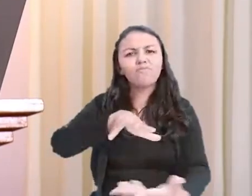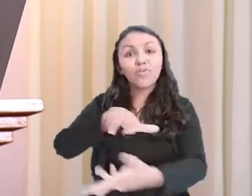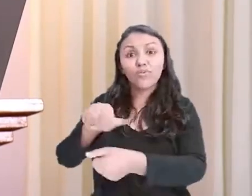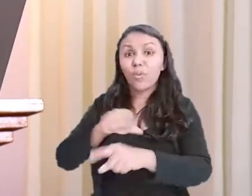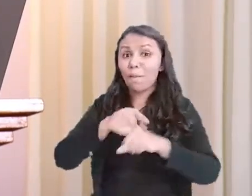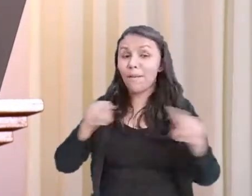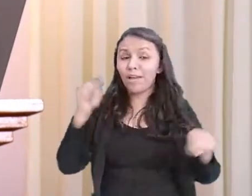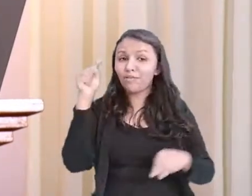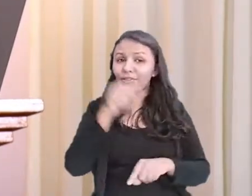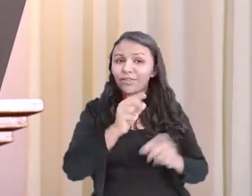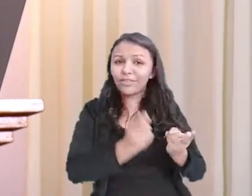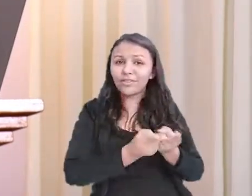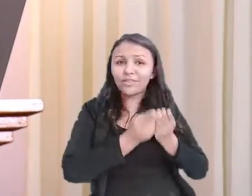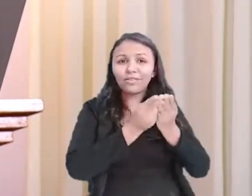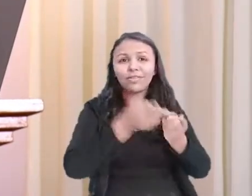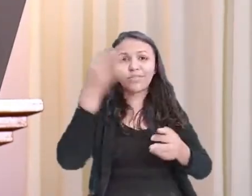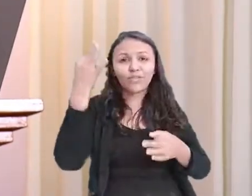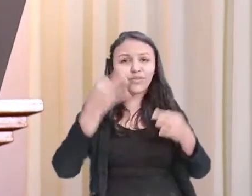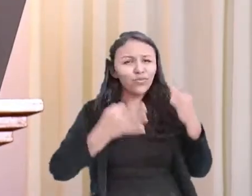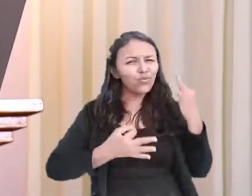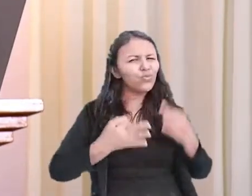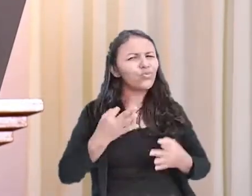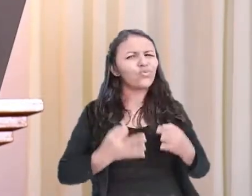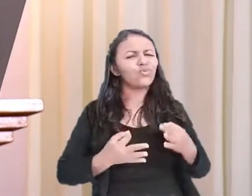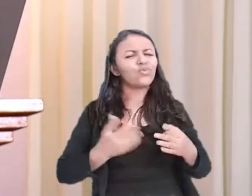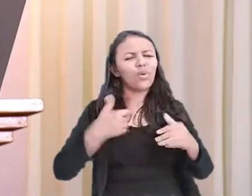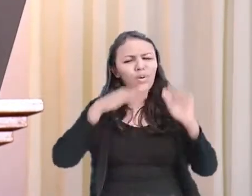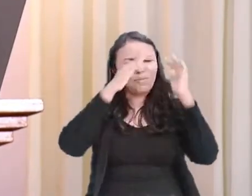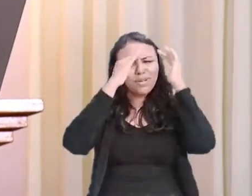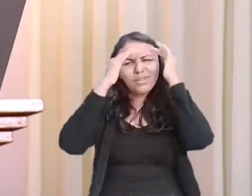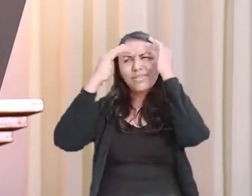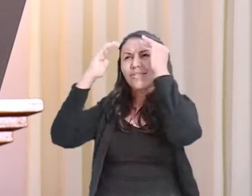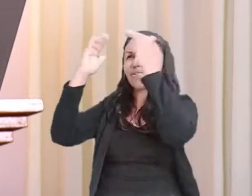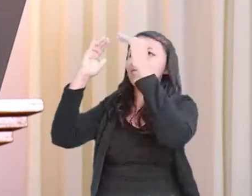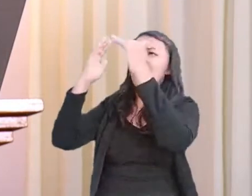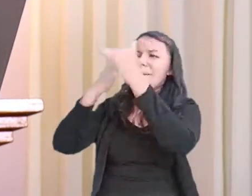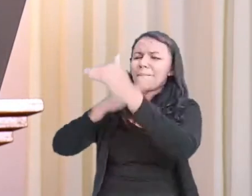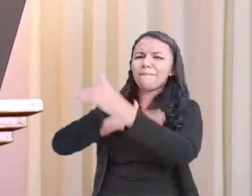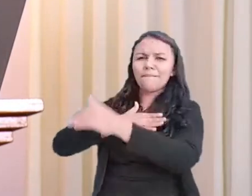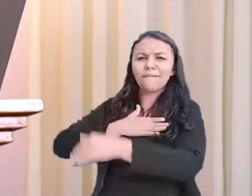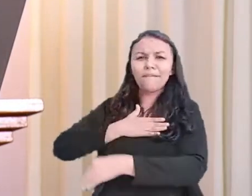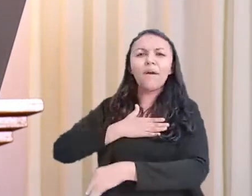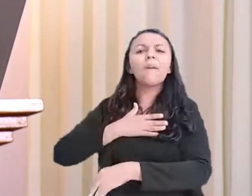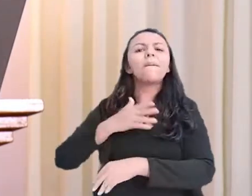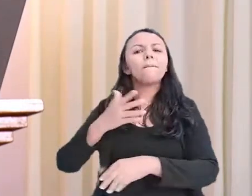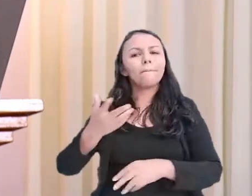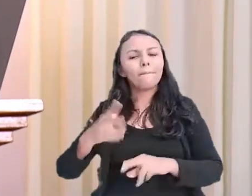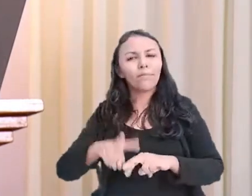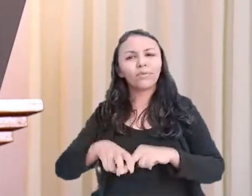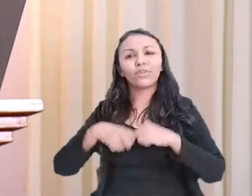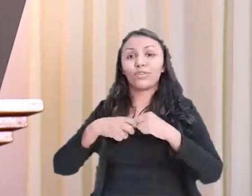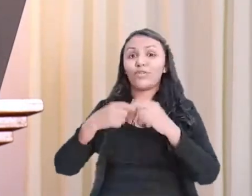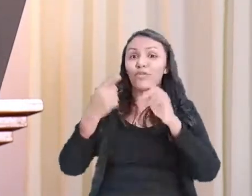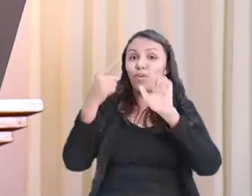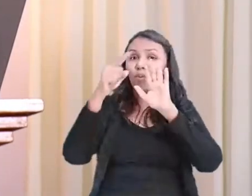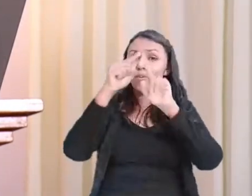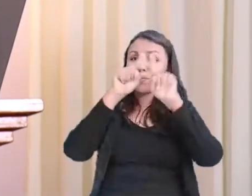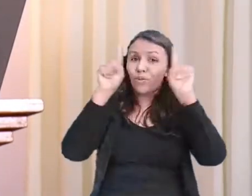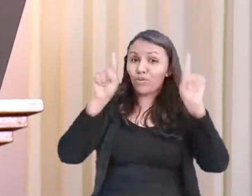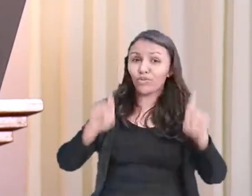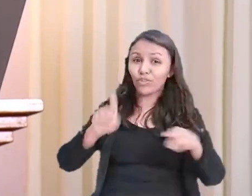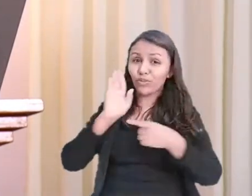tem seguido a minha palavra, eu tenho um projeto para te apresentar e você deve fazer conforme